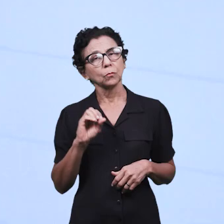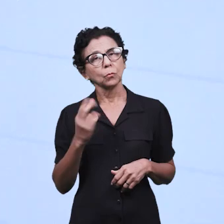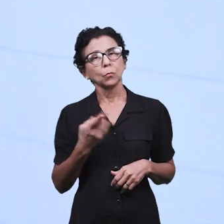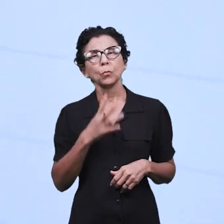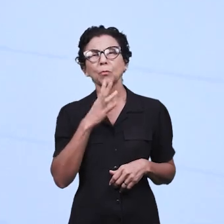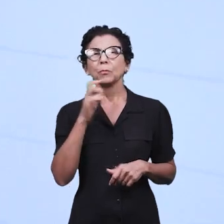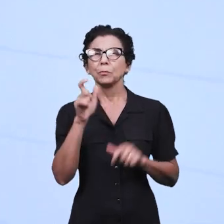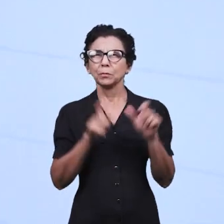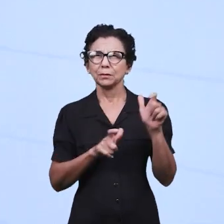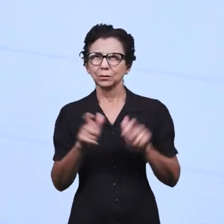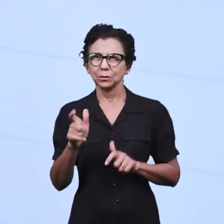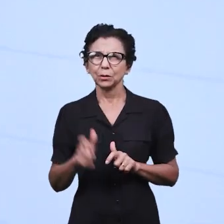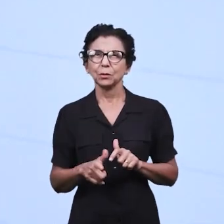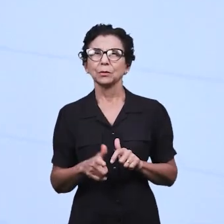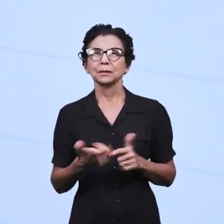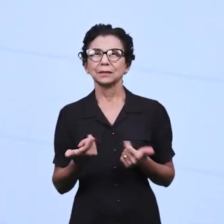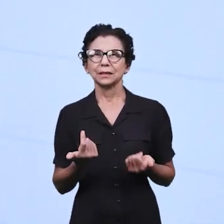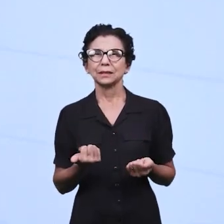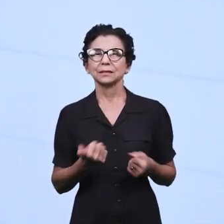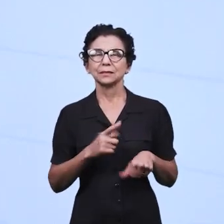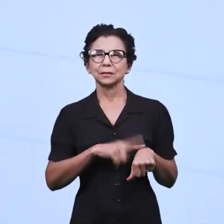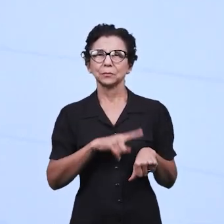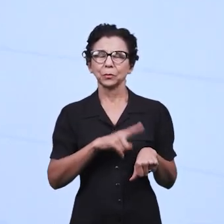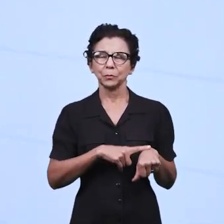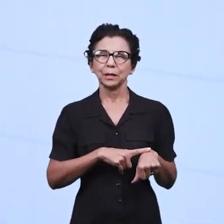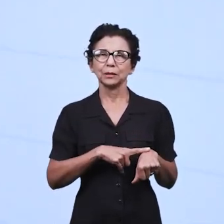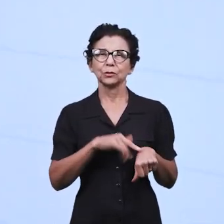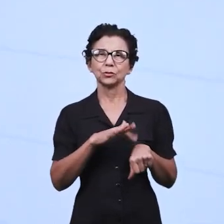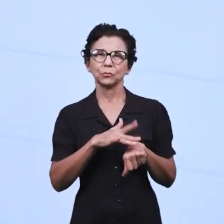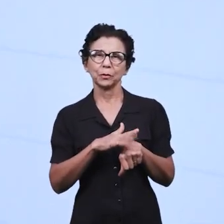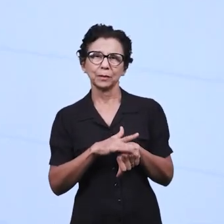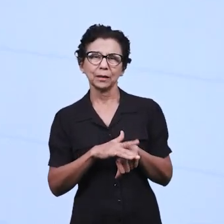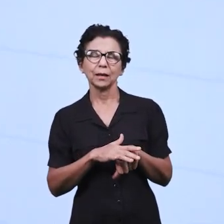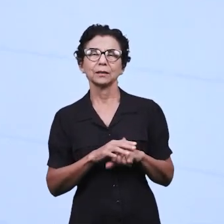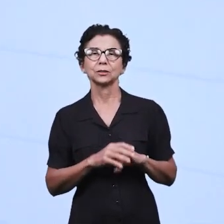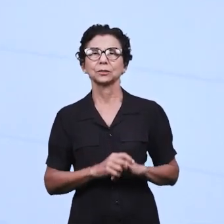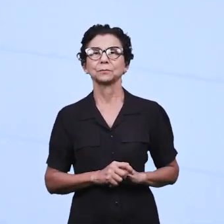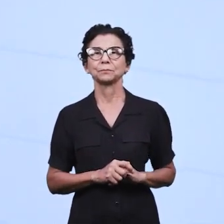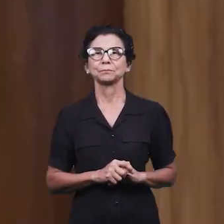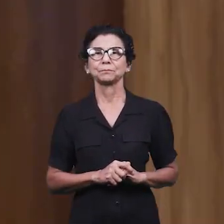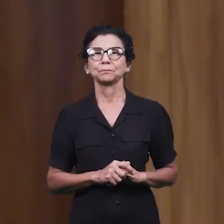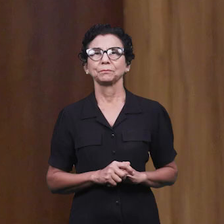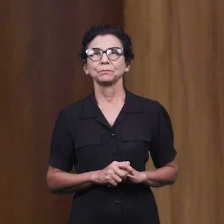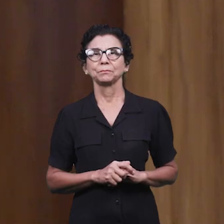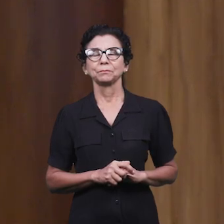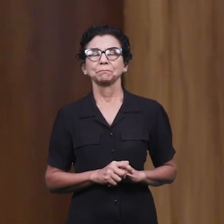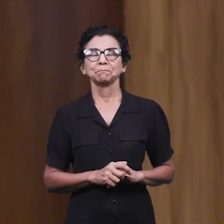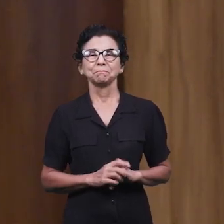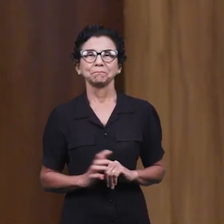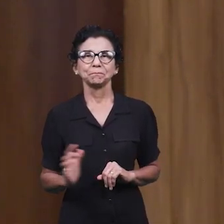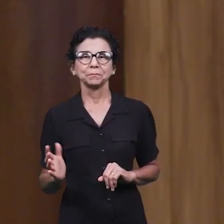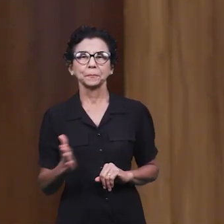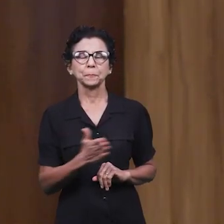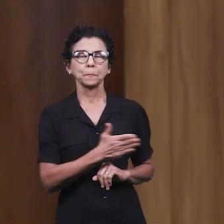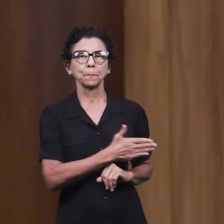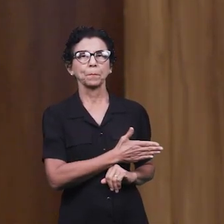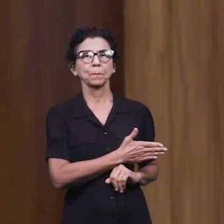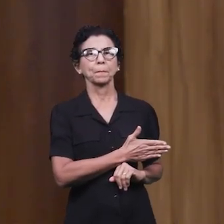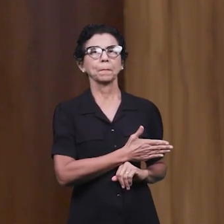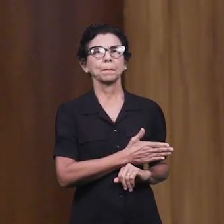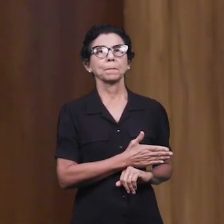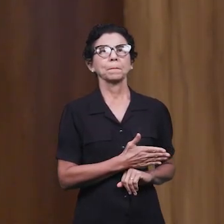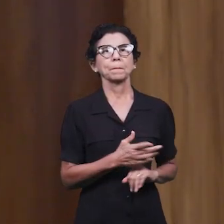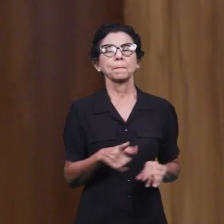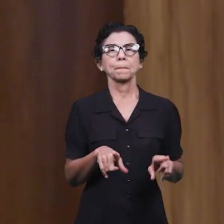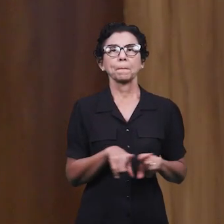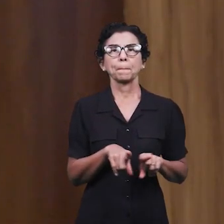alguém que está passando por essa situação, o poder público precisa te oferecer isso. Inclusive, doutora Carla, no